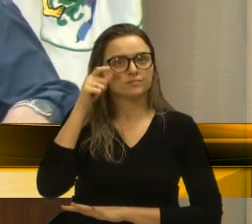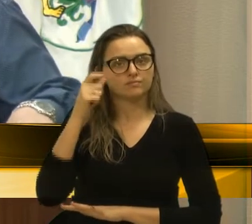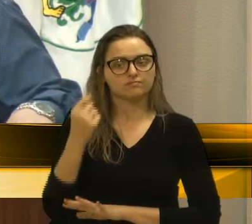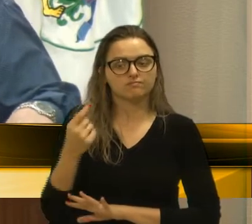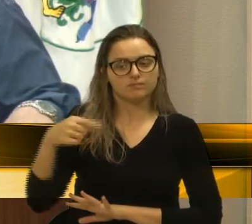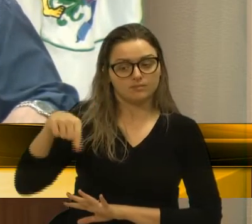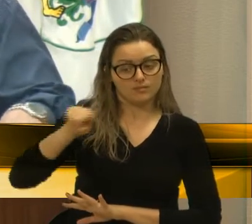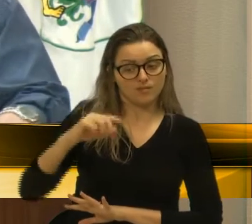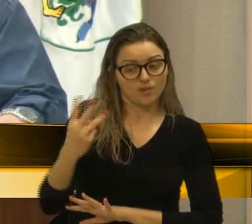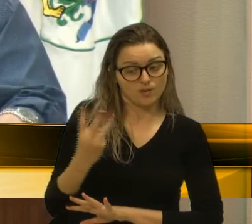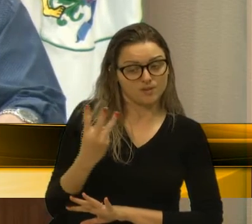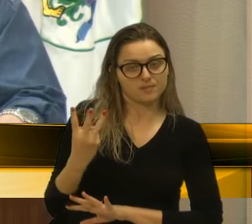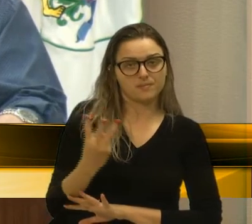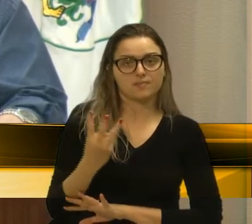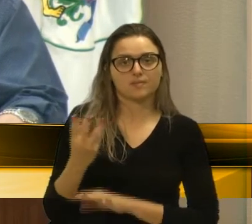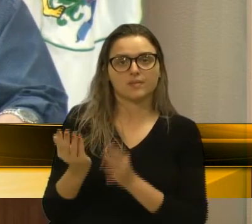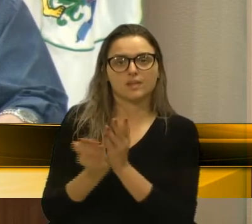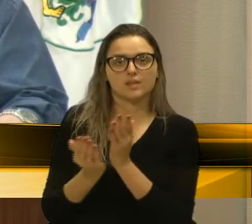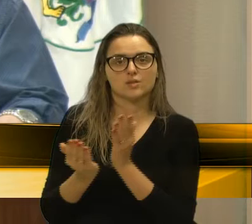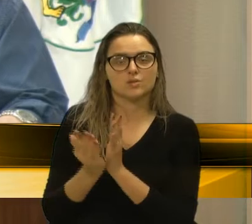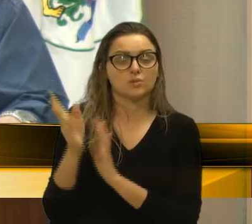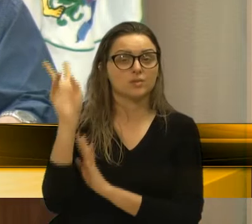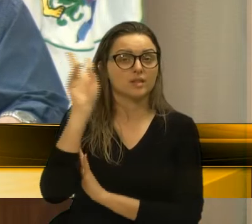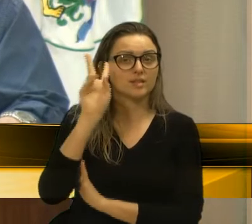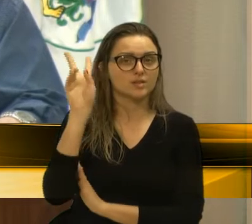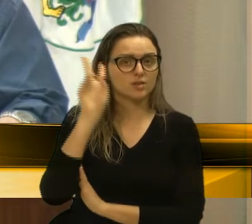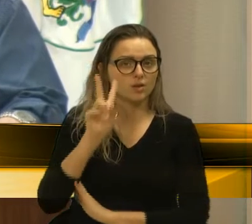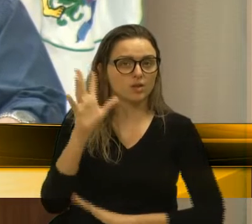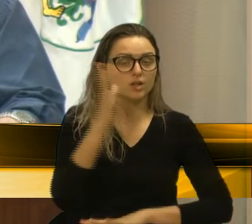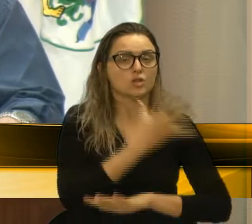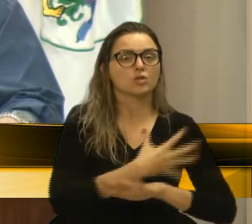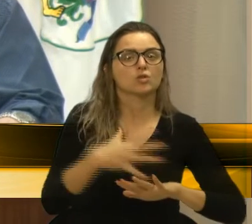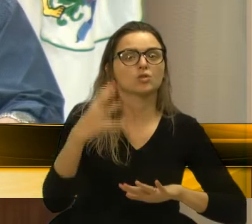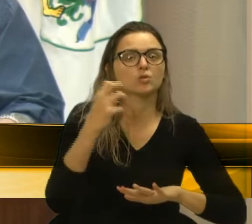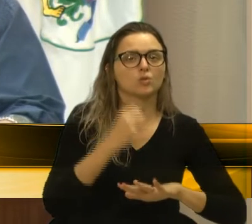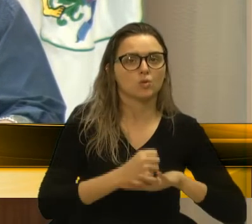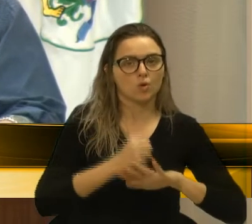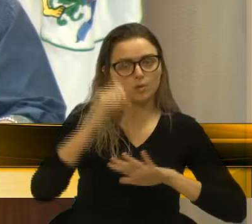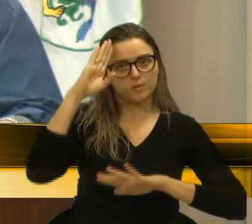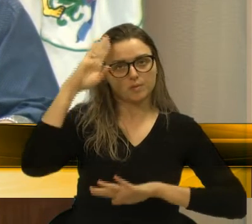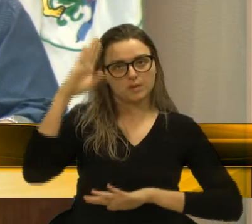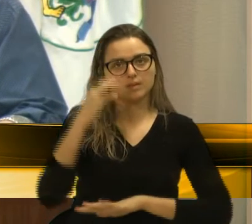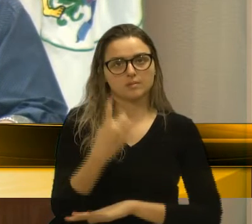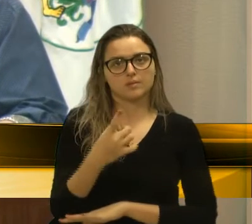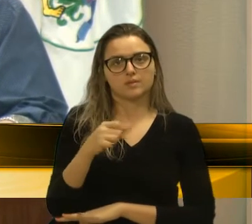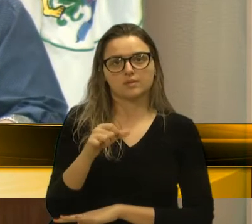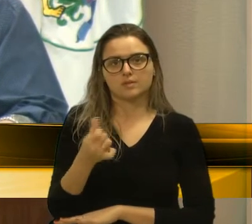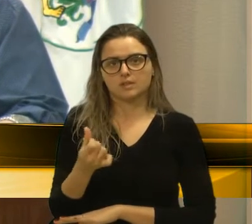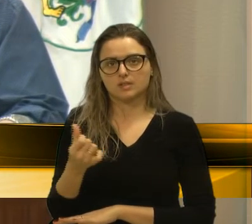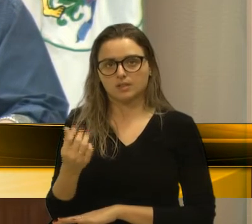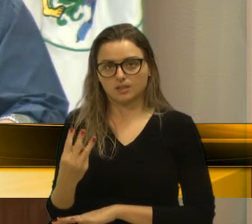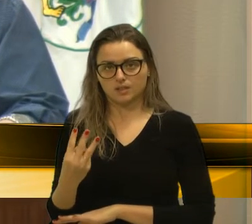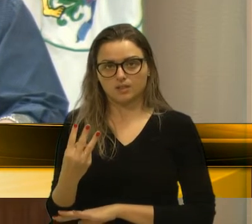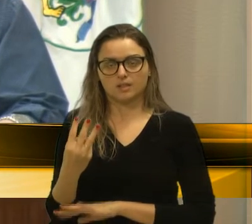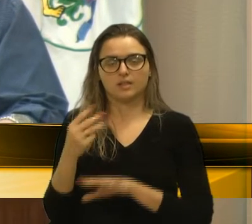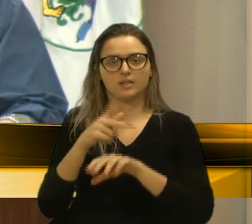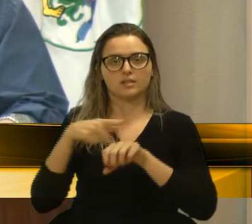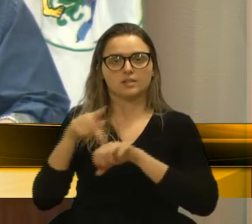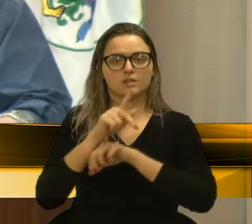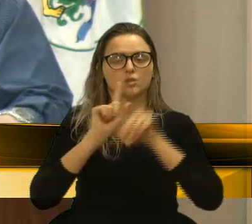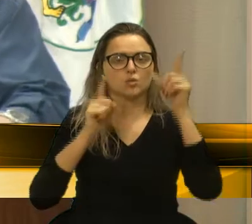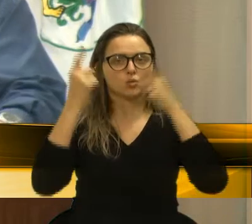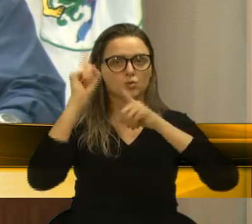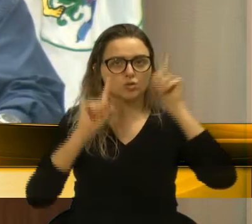da área de história, né, do golpe militar de 1973 no Chile, né? No Chile,